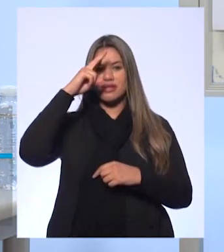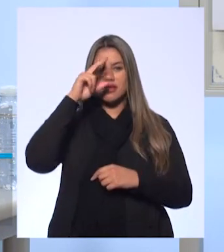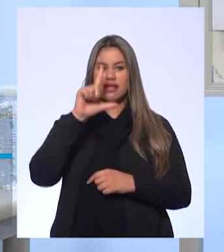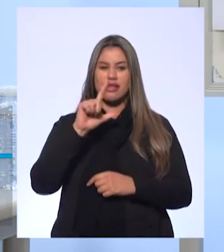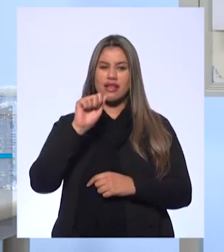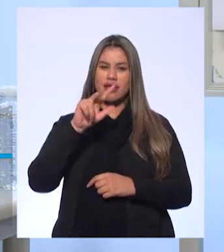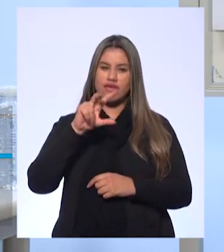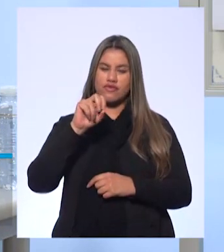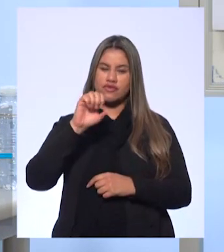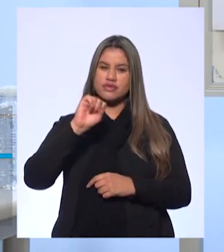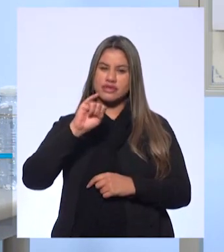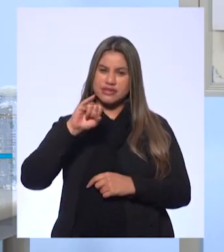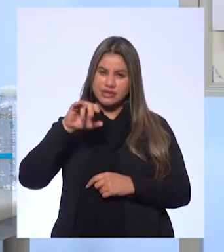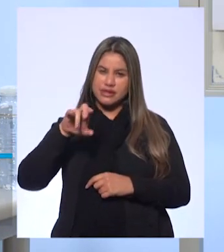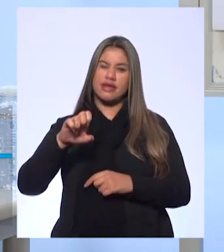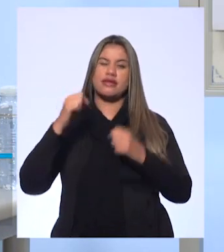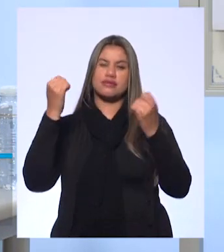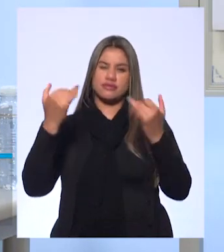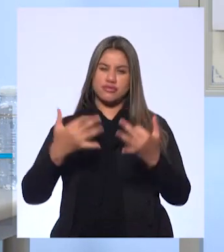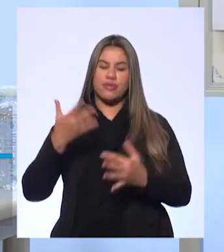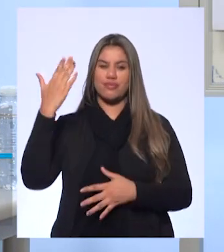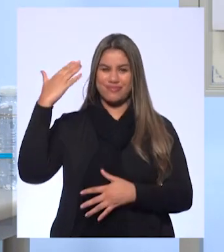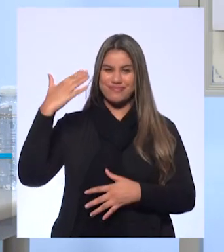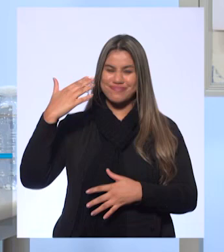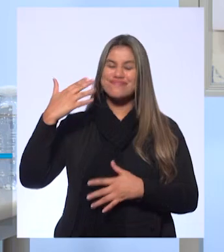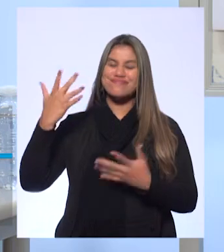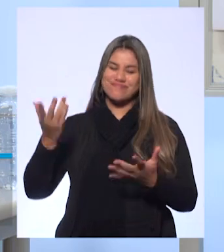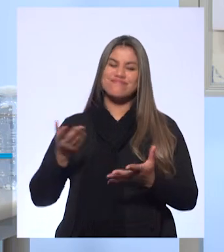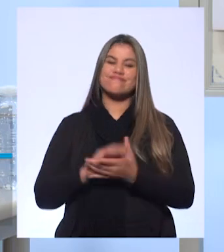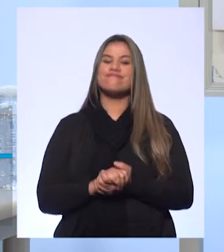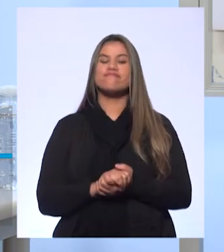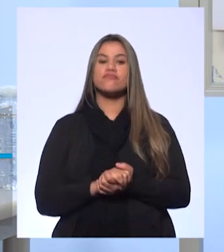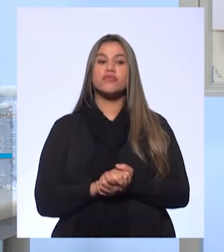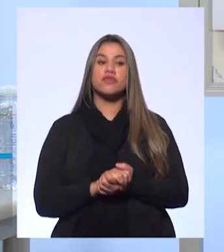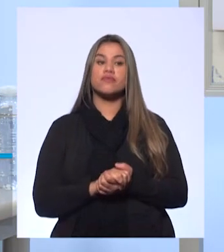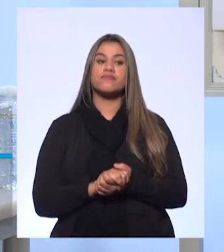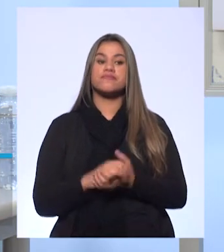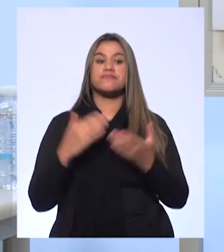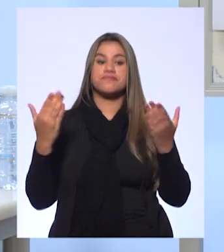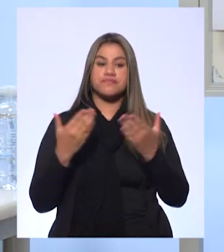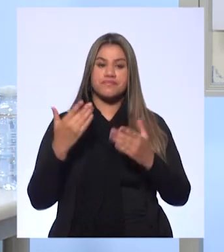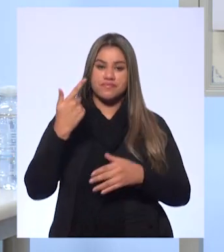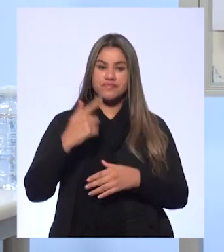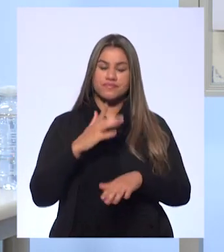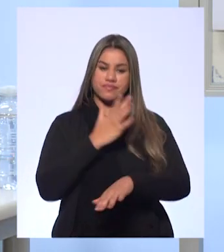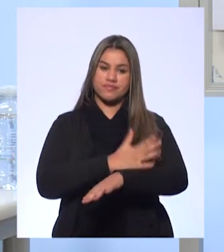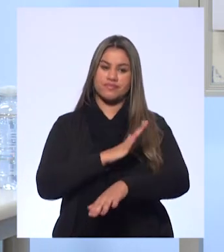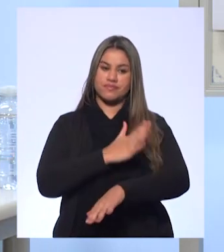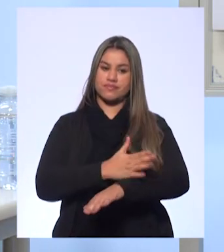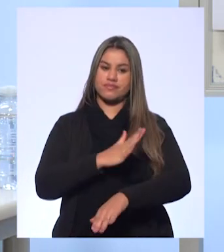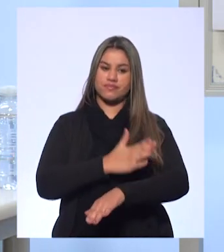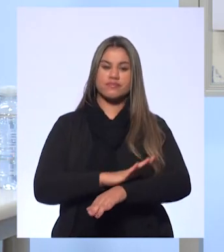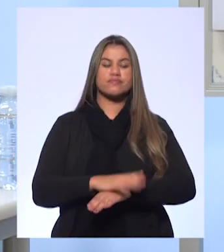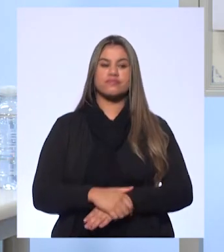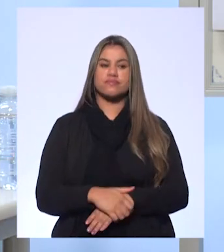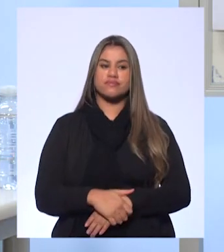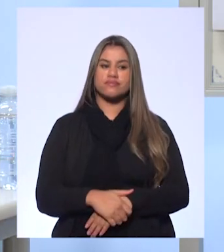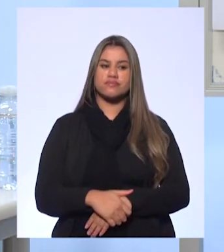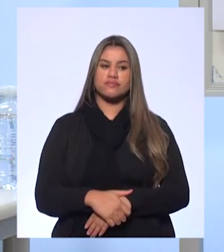lá atrás, que nós vimos? Então, o que nós vamos fazer agora? Vamos treinar mais um pouquinho agora